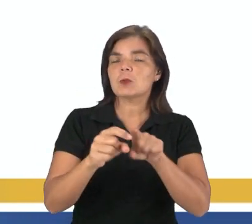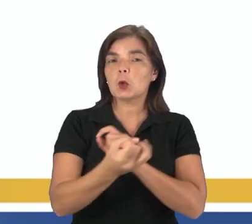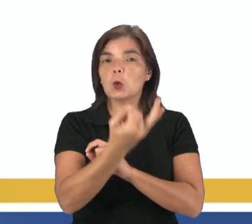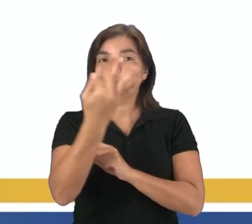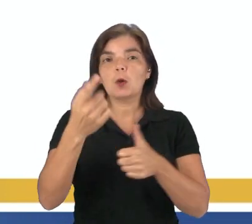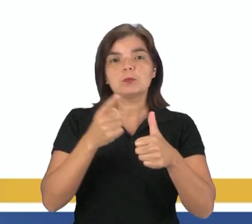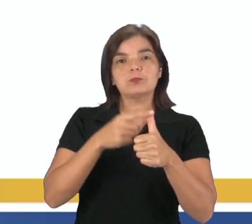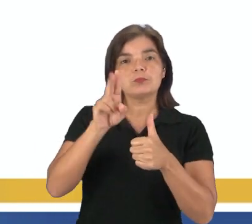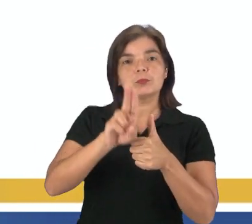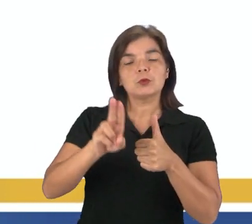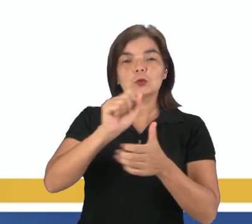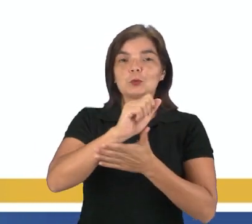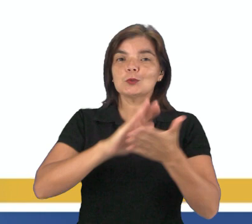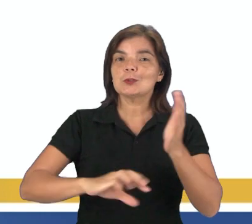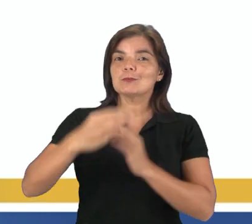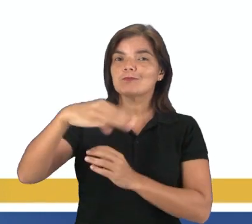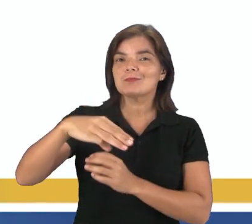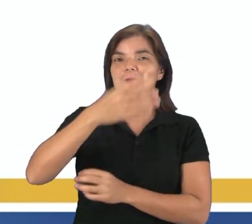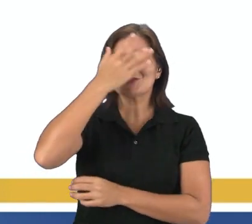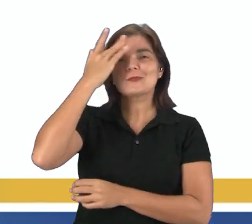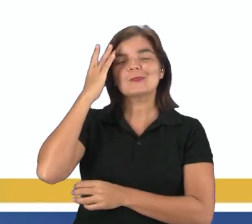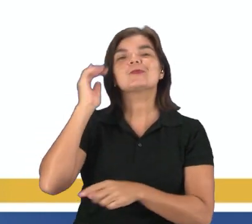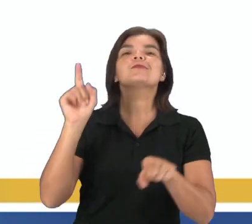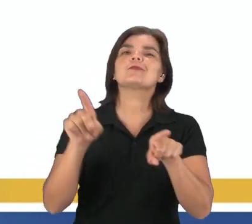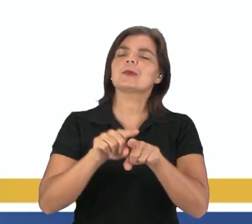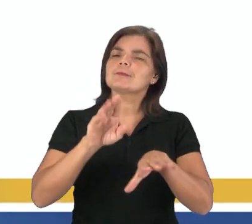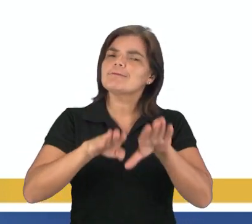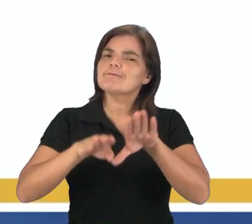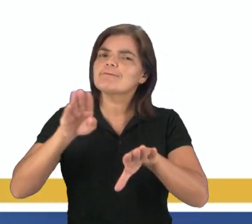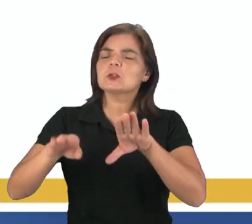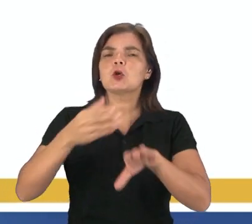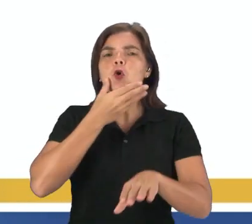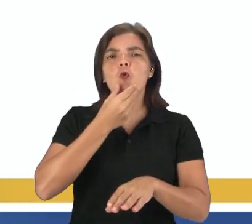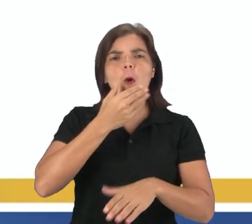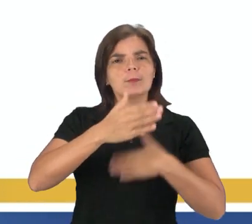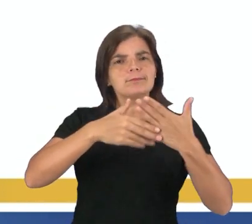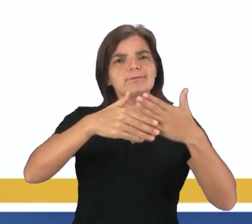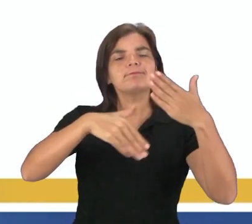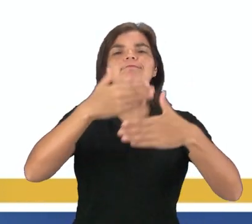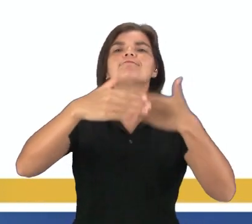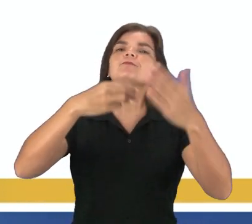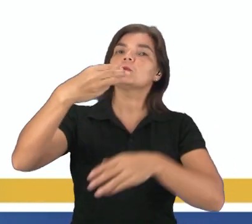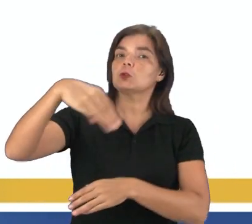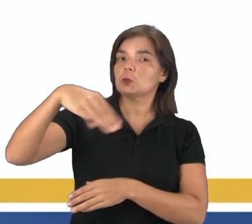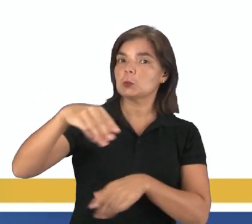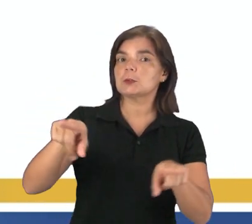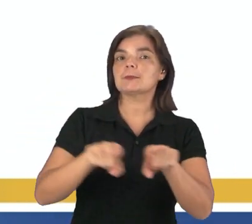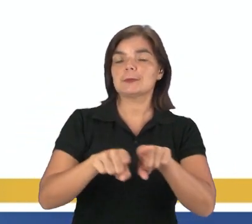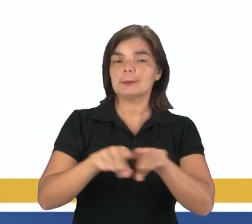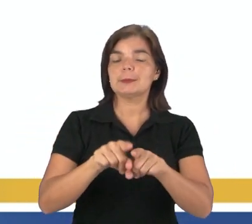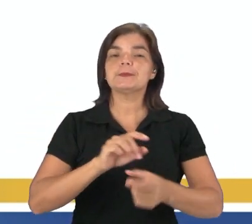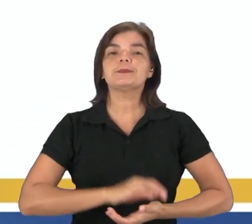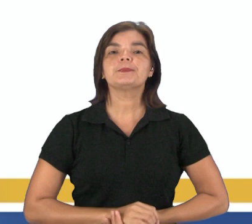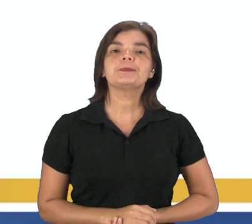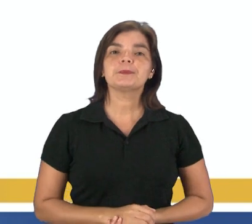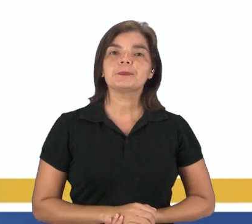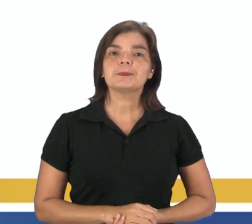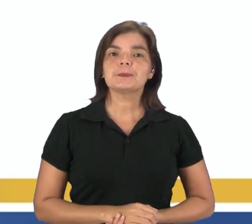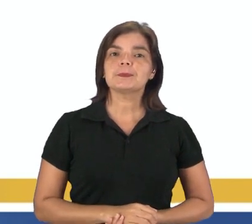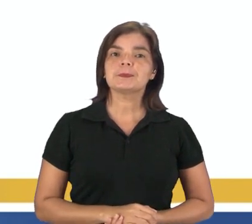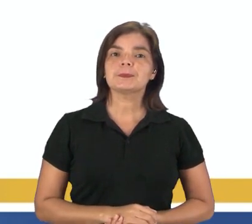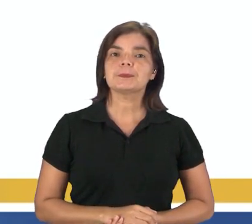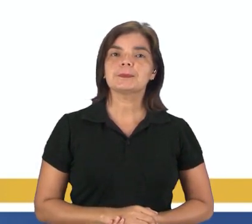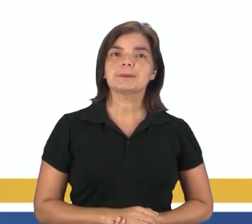foi a primeira atividade matemática da humanidade, e à medida que o homem evoluiu, a matemática foi sendo necessária.